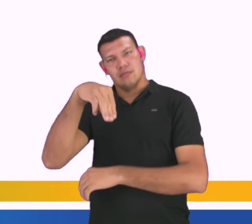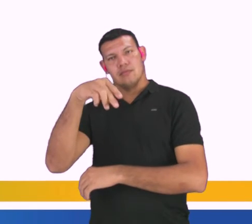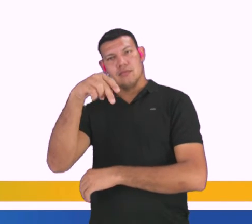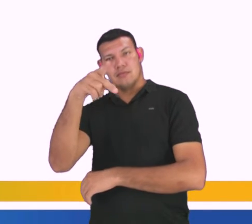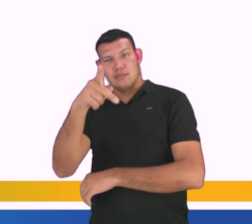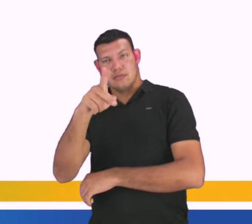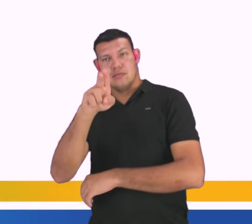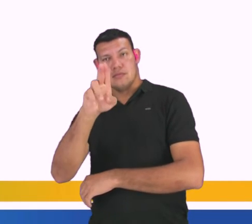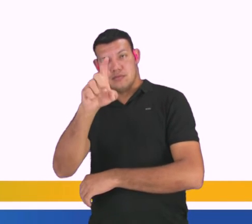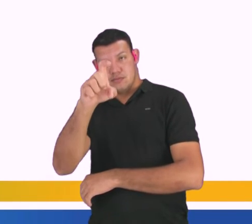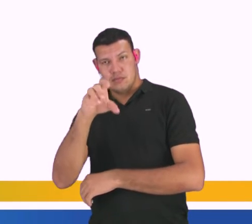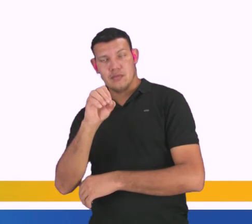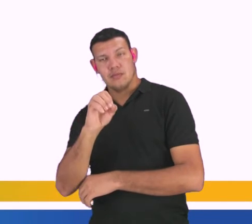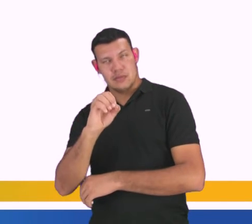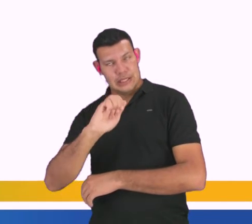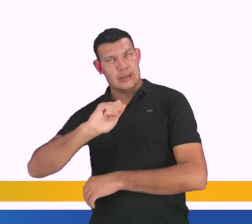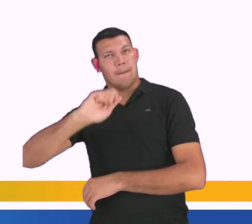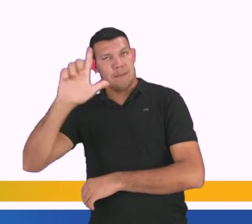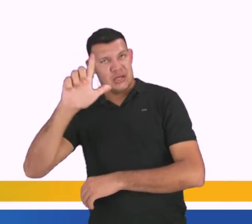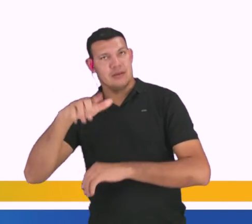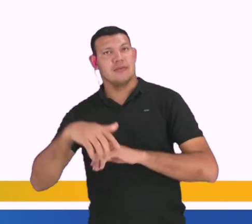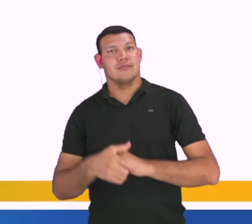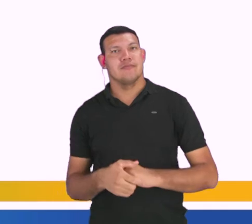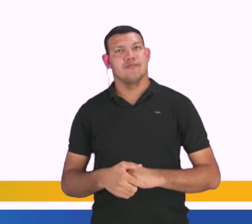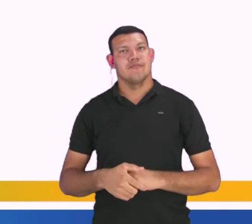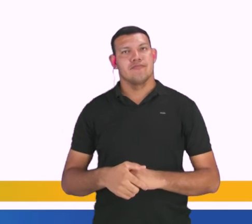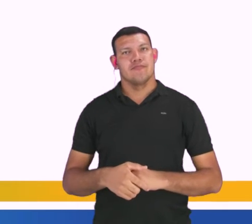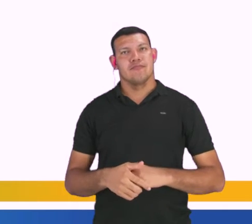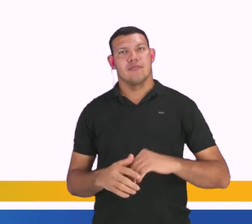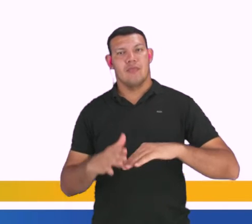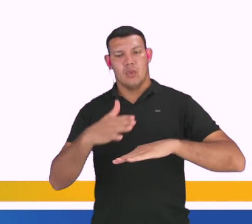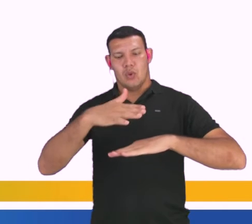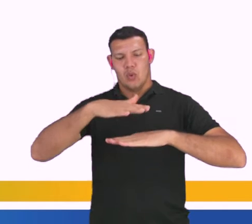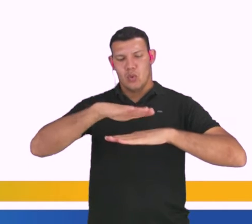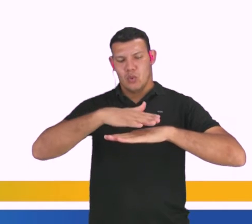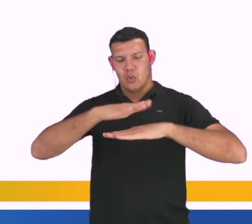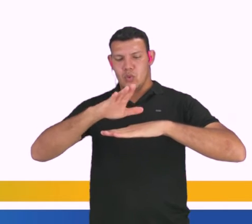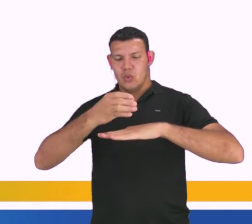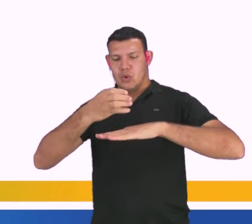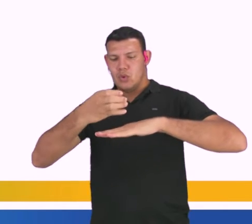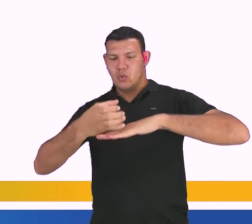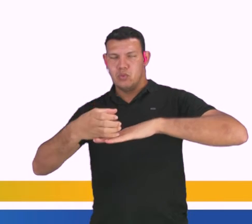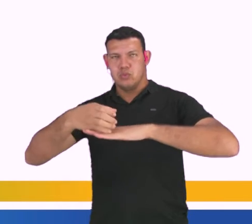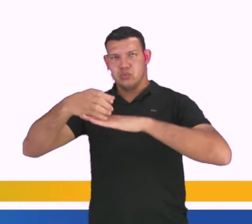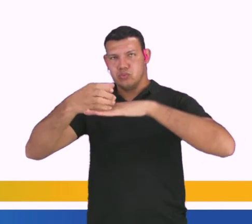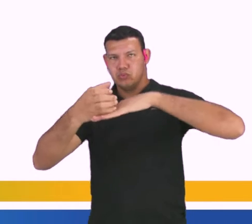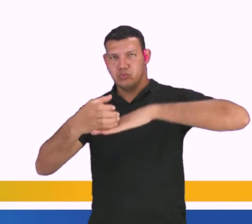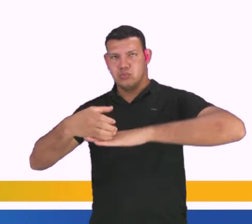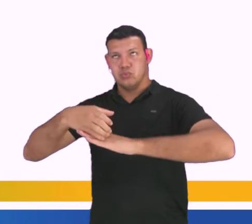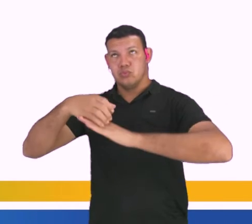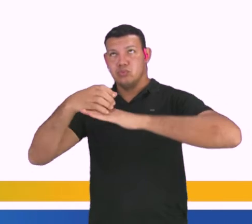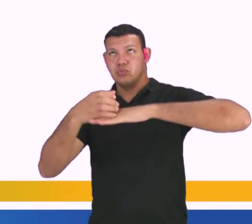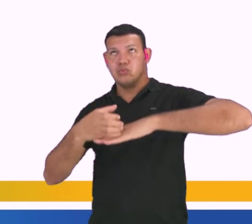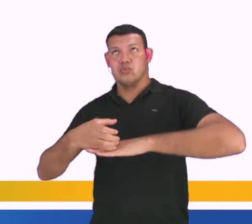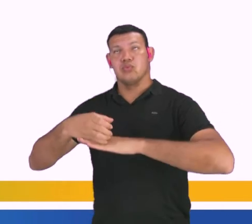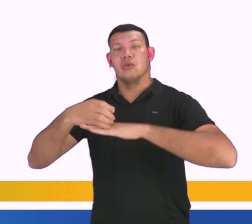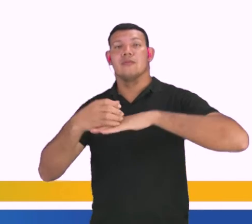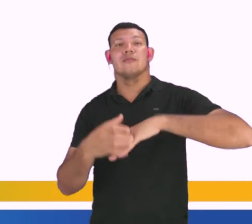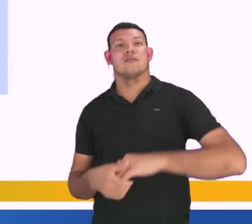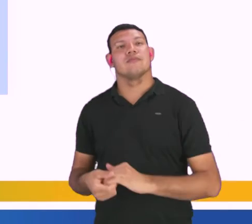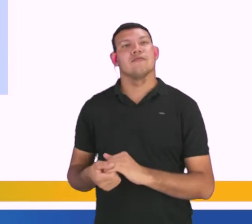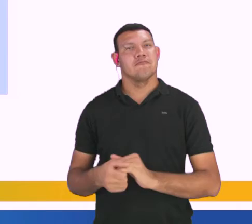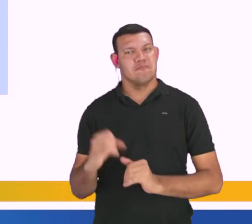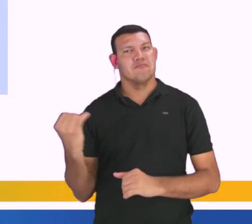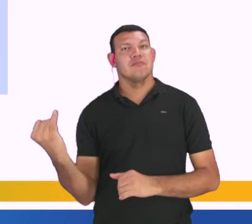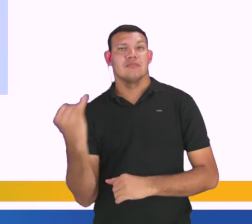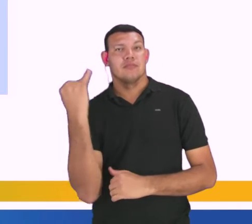também maior. Então, um objeto flutuante, por exemplo, o empuxo dele vai ser igual ao seu próprio peso. Isso é